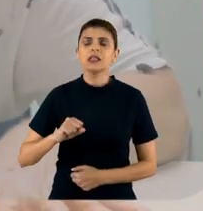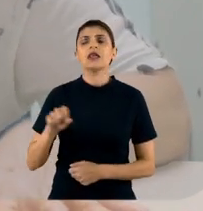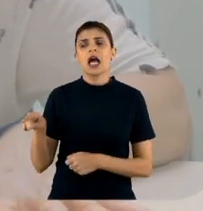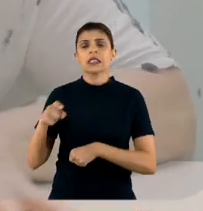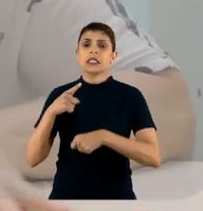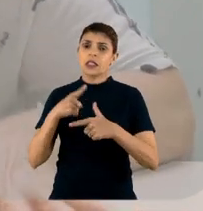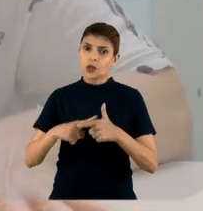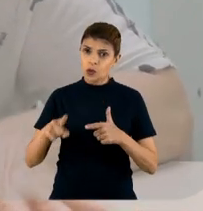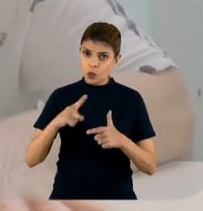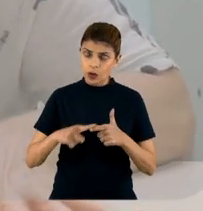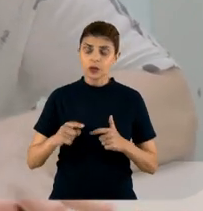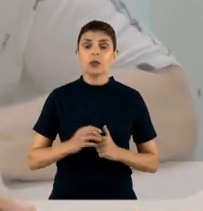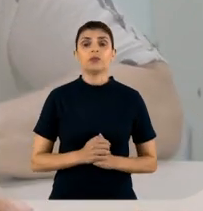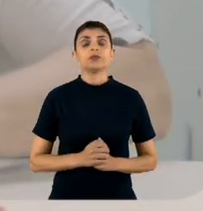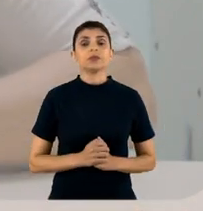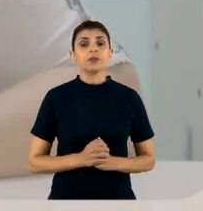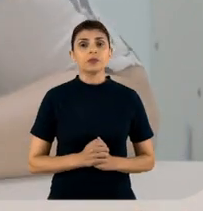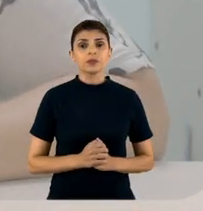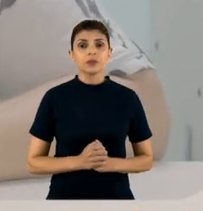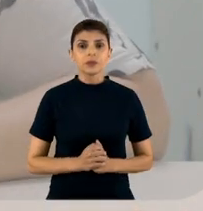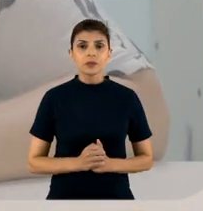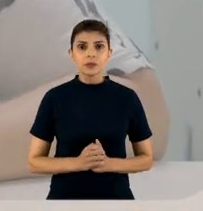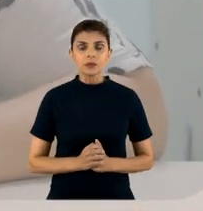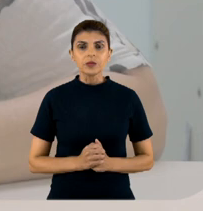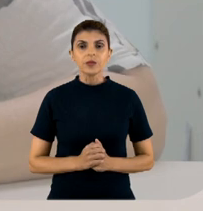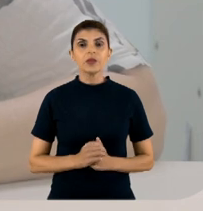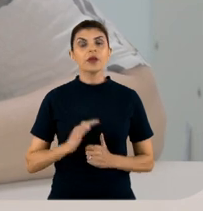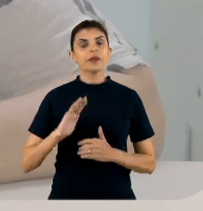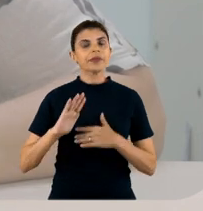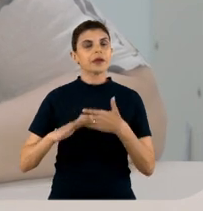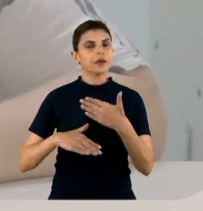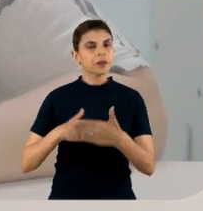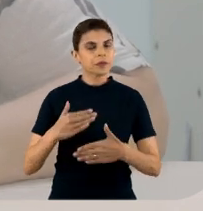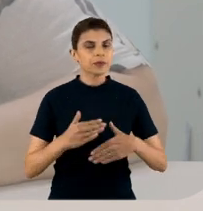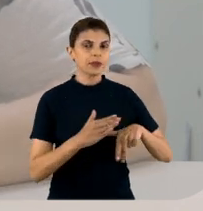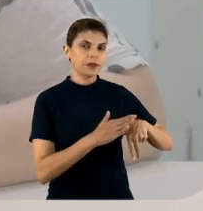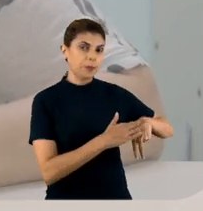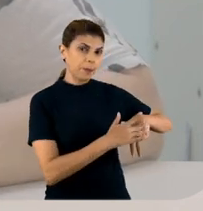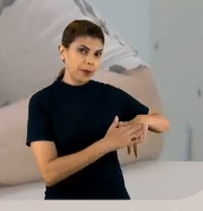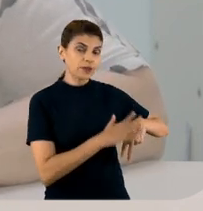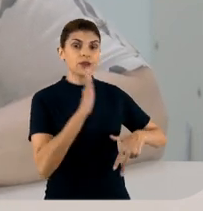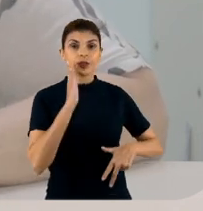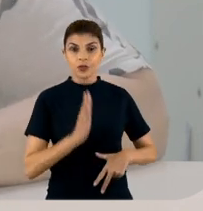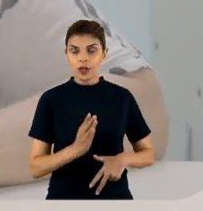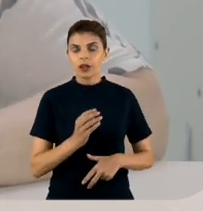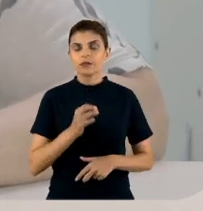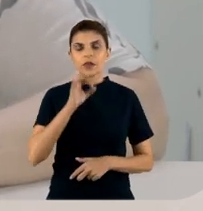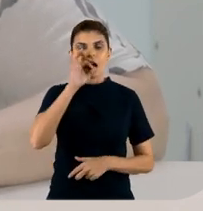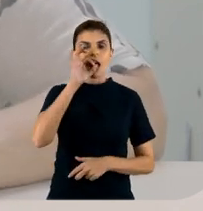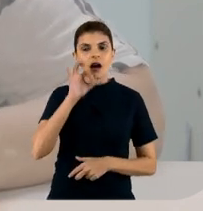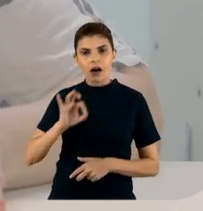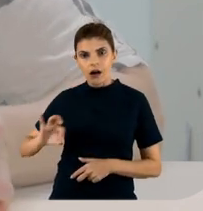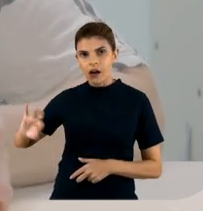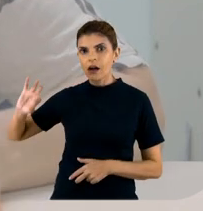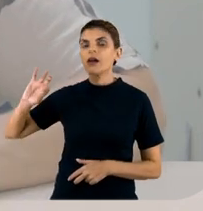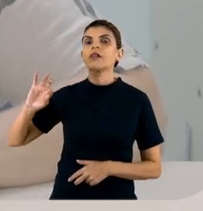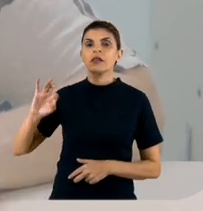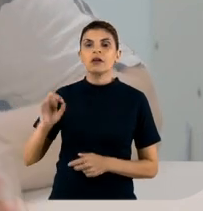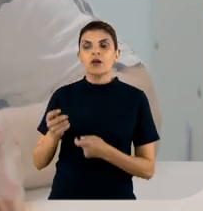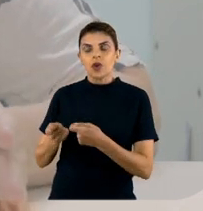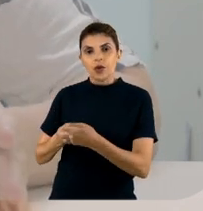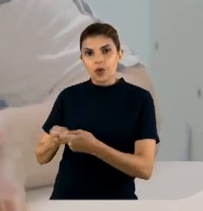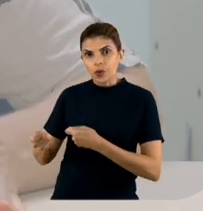invasiva nessa situação por isso eh depois que o paciente é intubado a